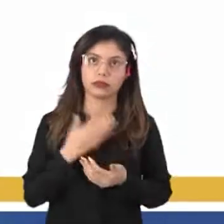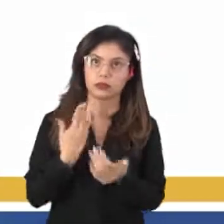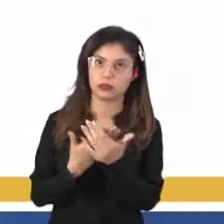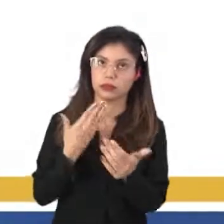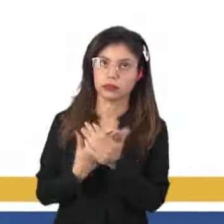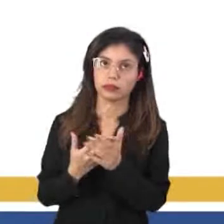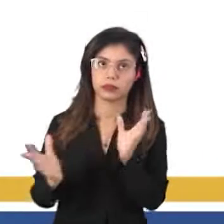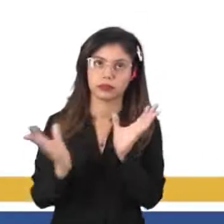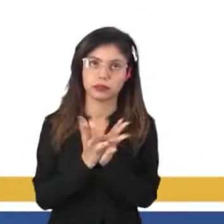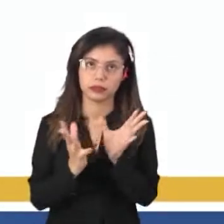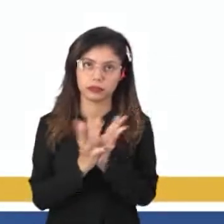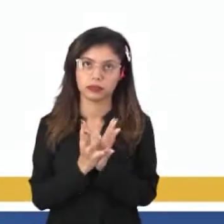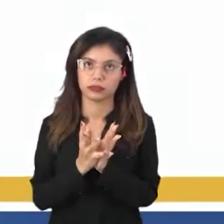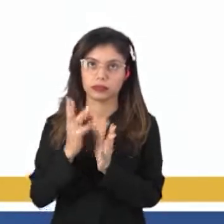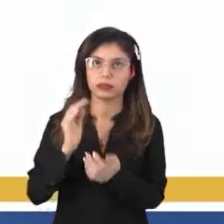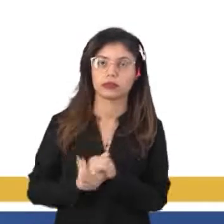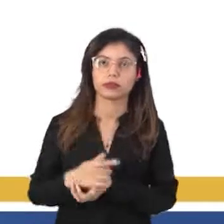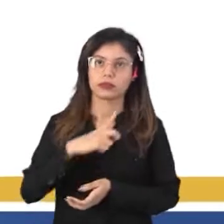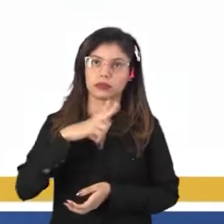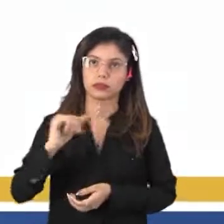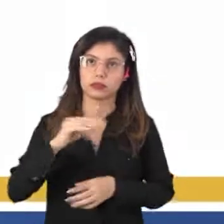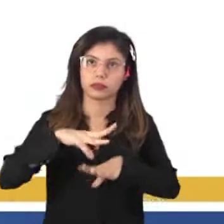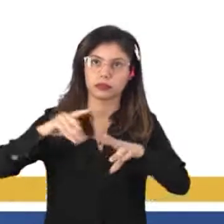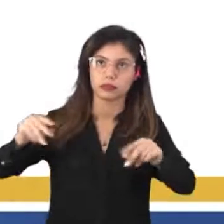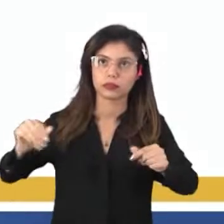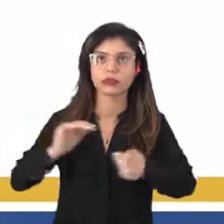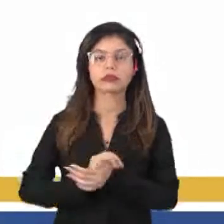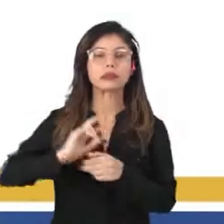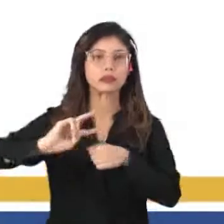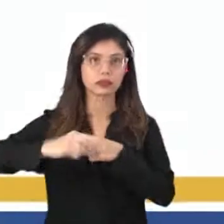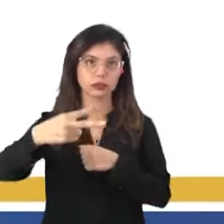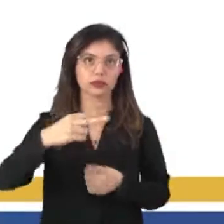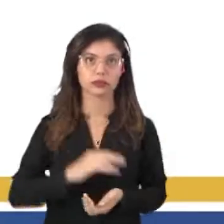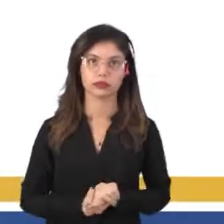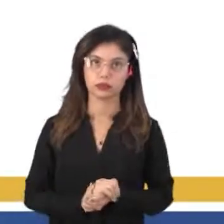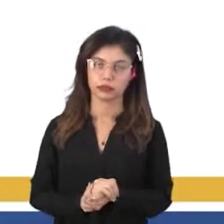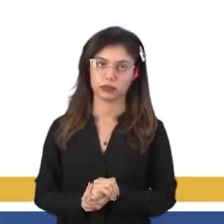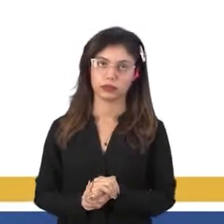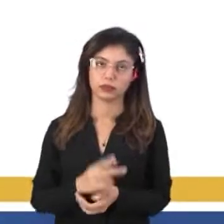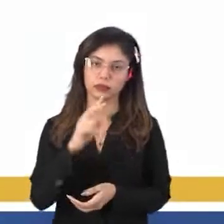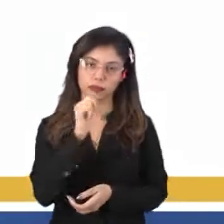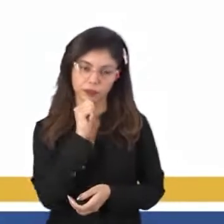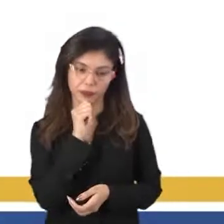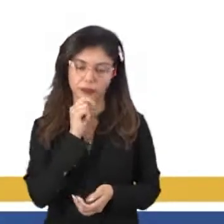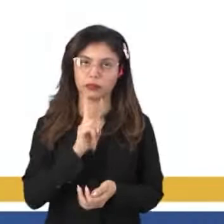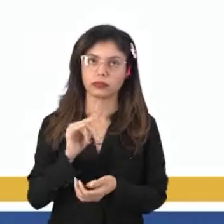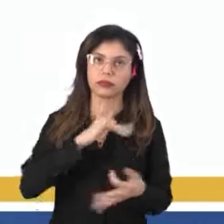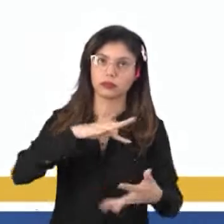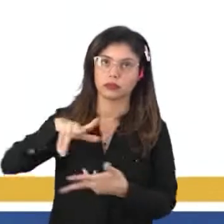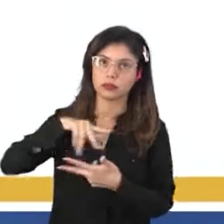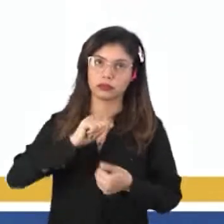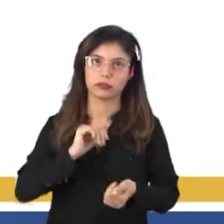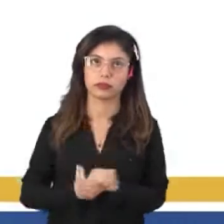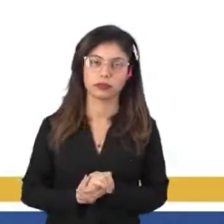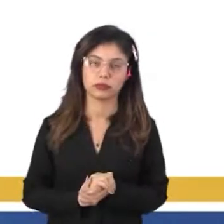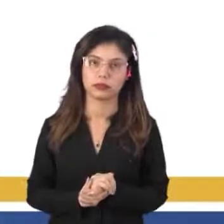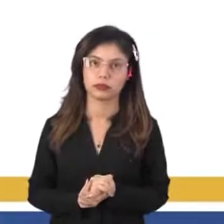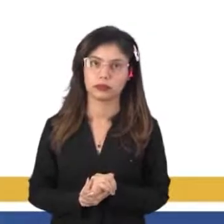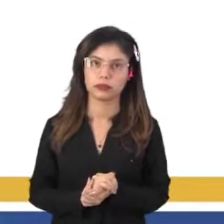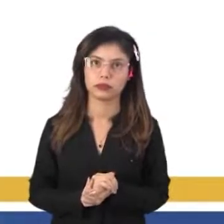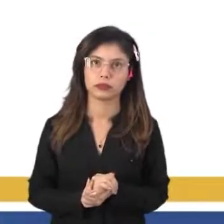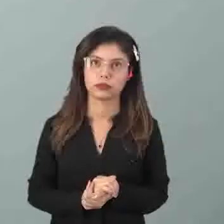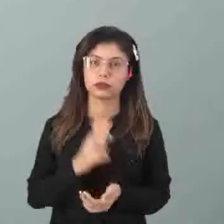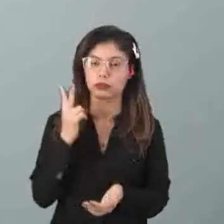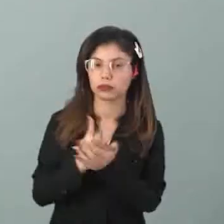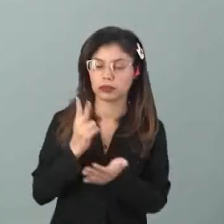do conjunto de fenômenos que vão ocorrer na Terra e as suas consequências. E aí, a Terra vai estar em atividades dinâmicas